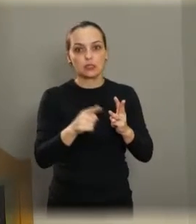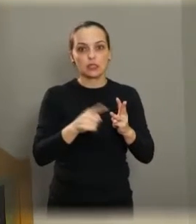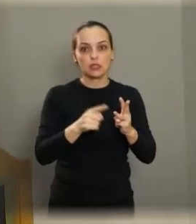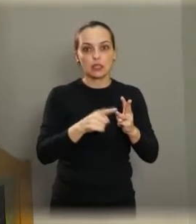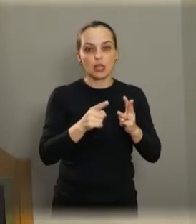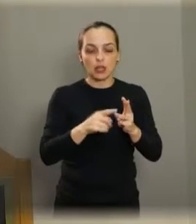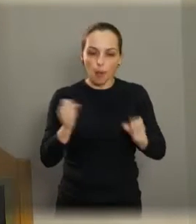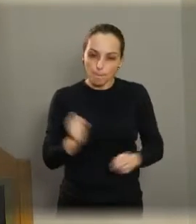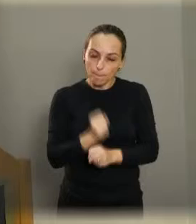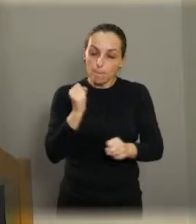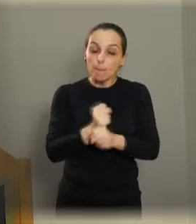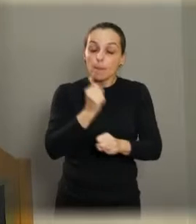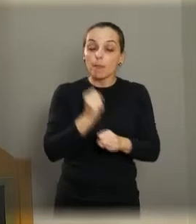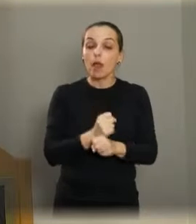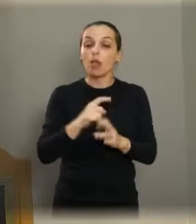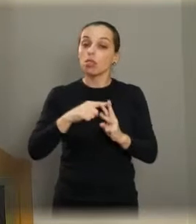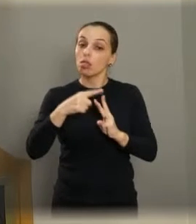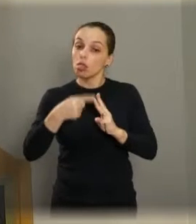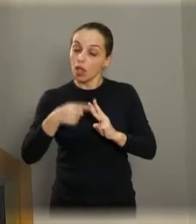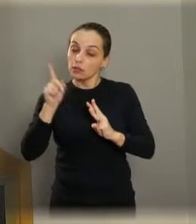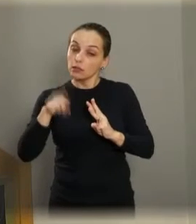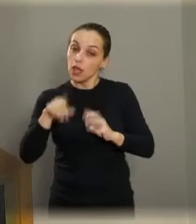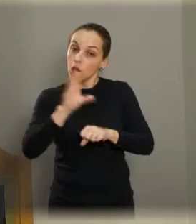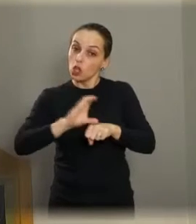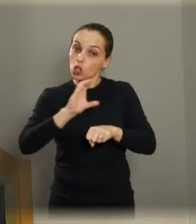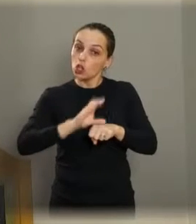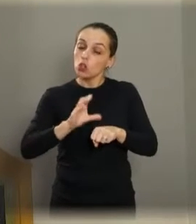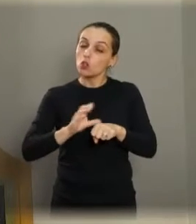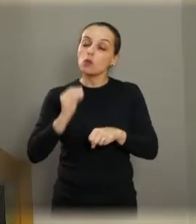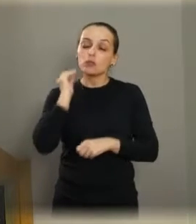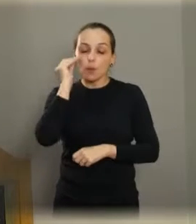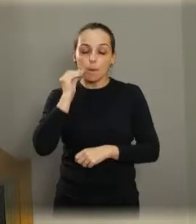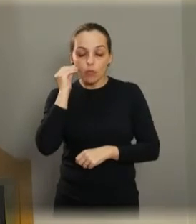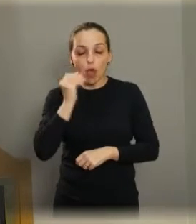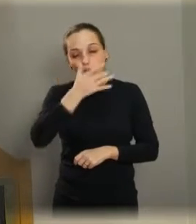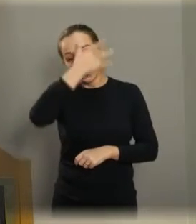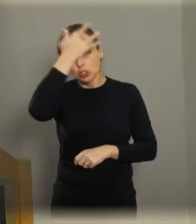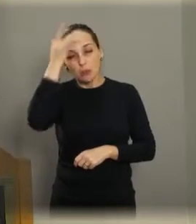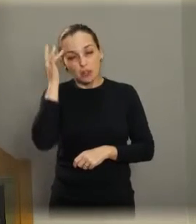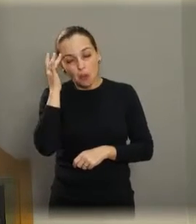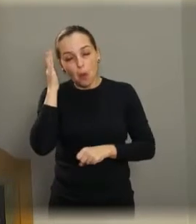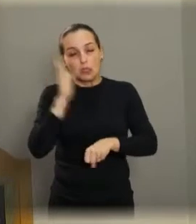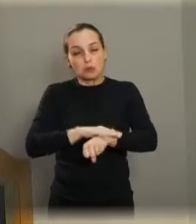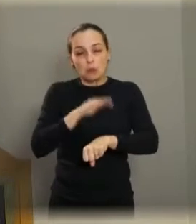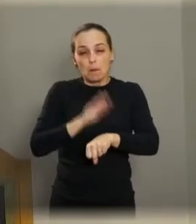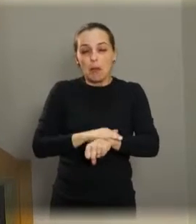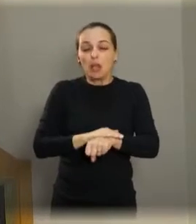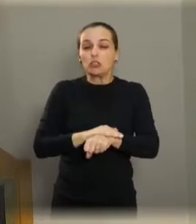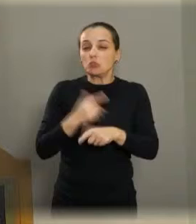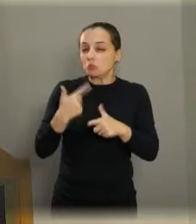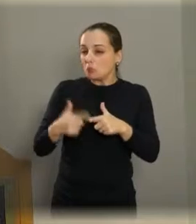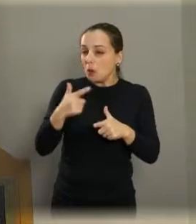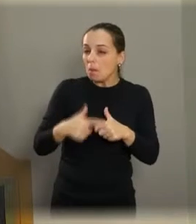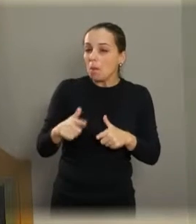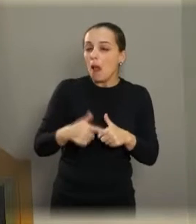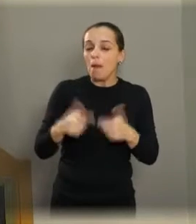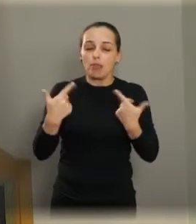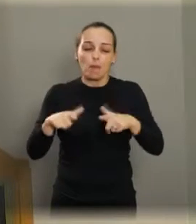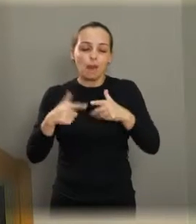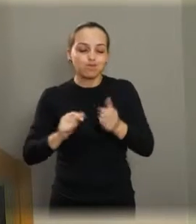curso de pedreiro é oportunidade aí que muitas pessoas às vezes no momento de crise de desemprego